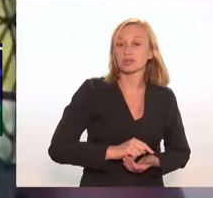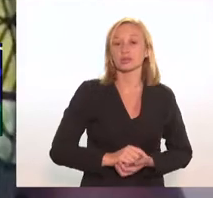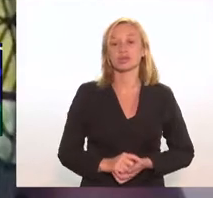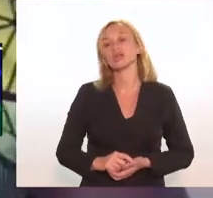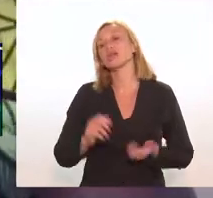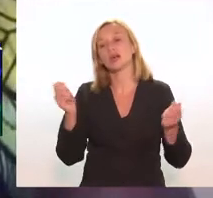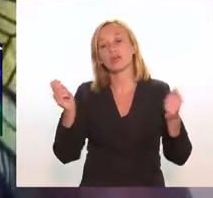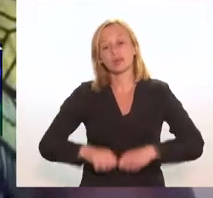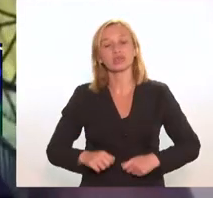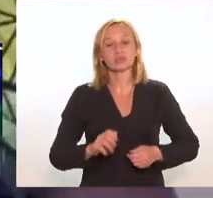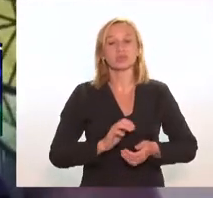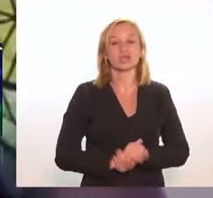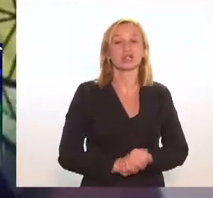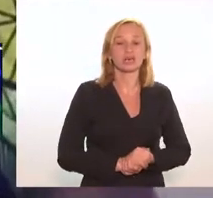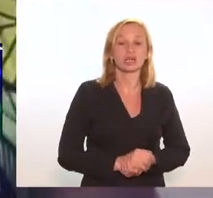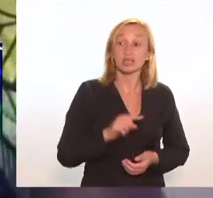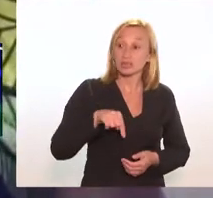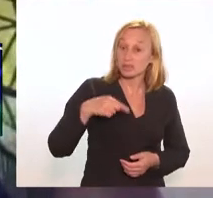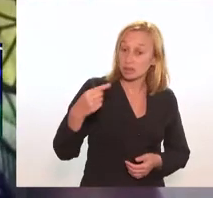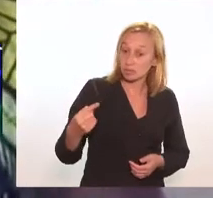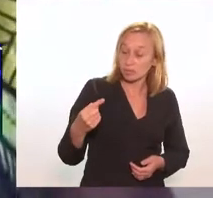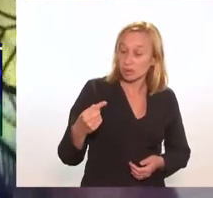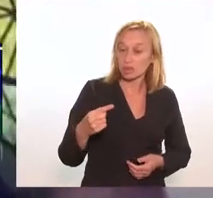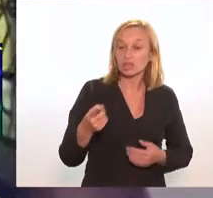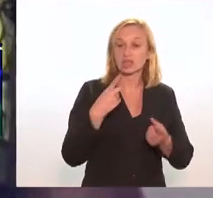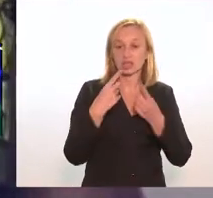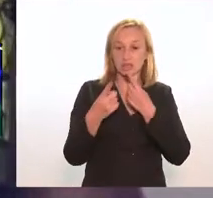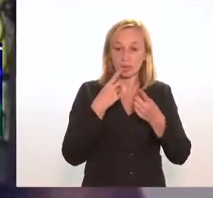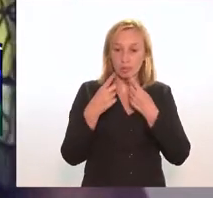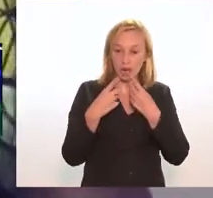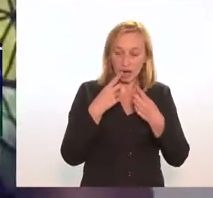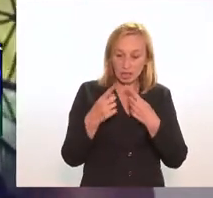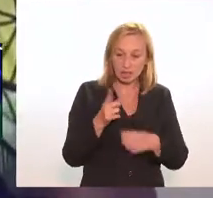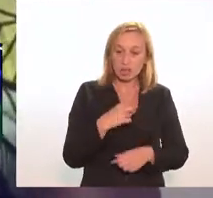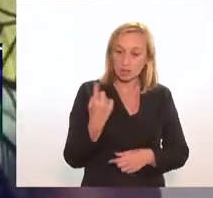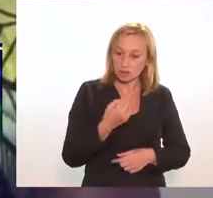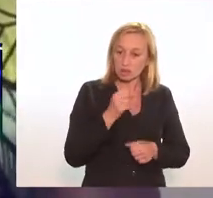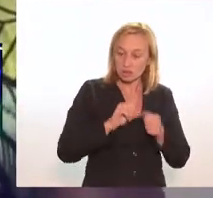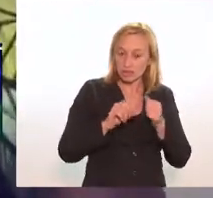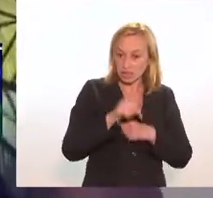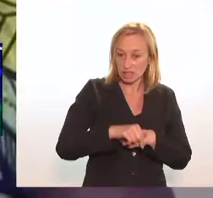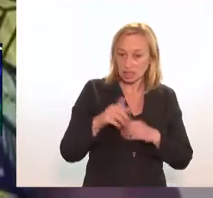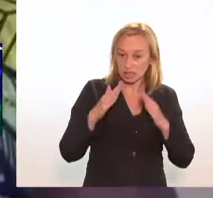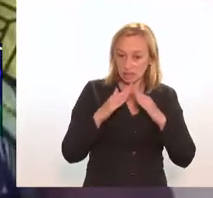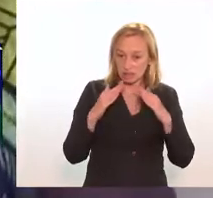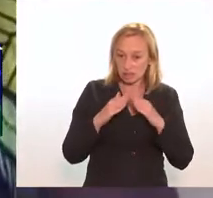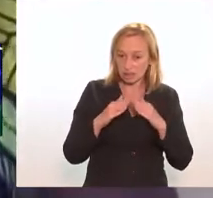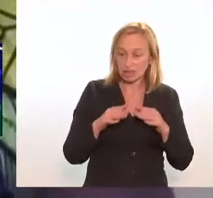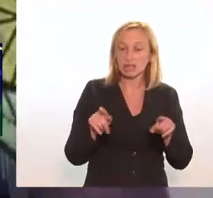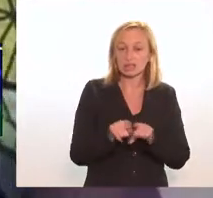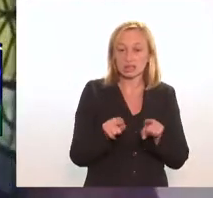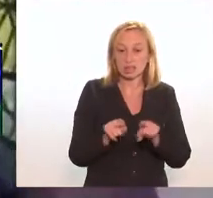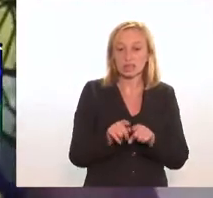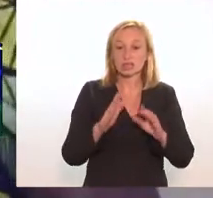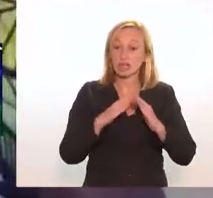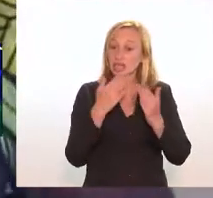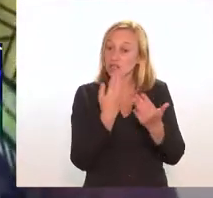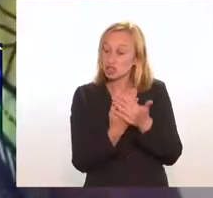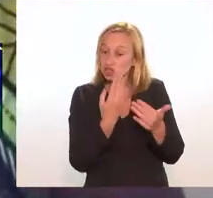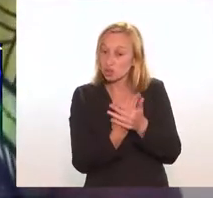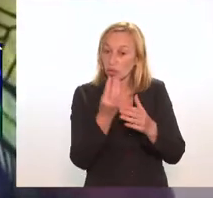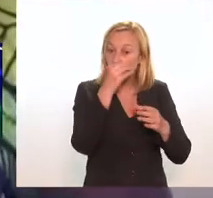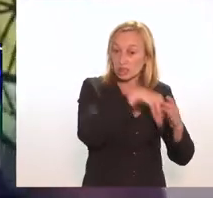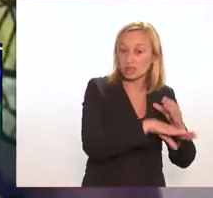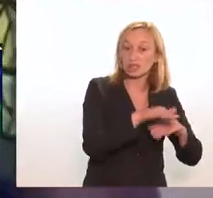a possibilidade de, lá na frente, todo esse debate que não só nós estamos fazendo aqui nessa casa, mas que é feito nas escolas, que é feito